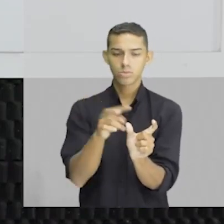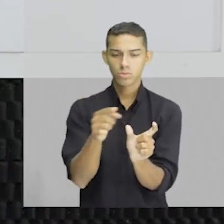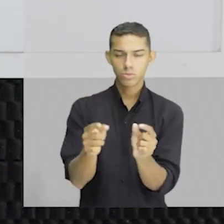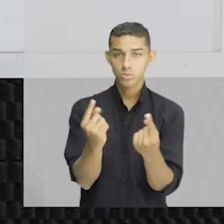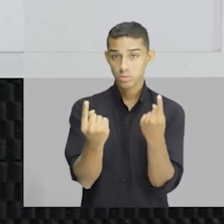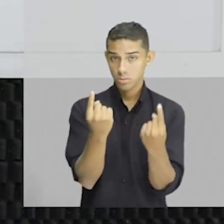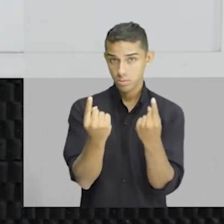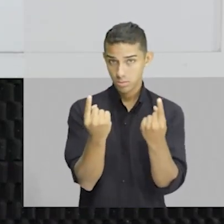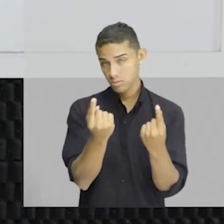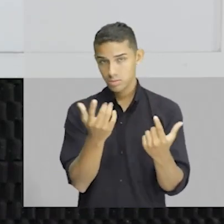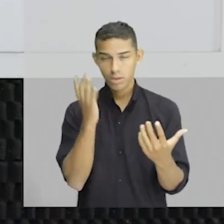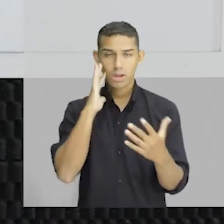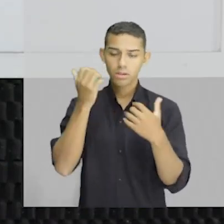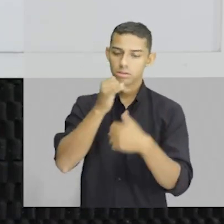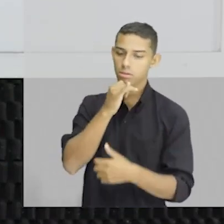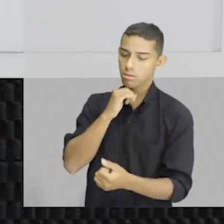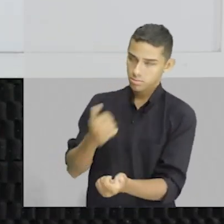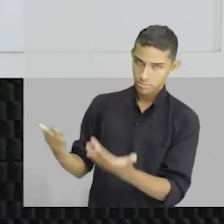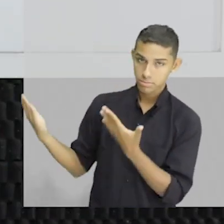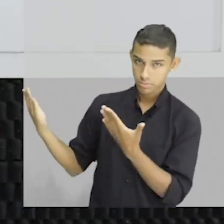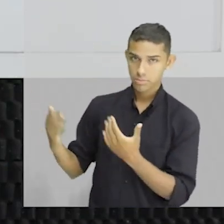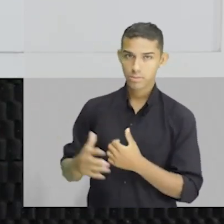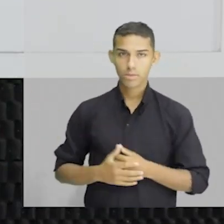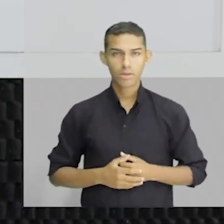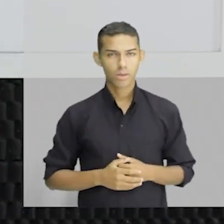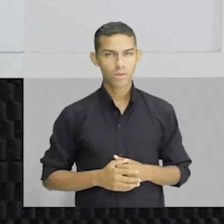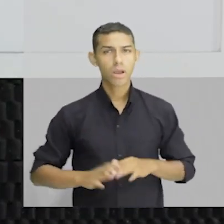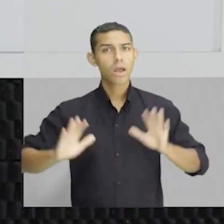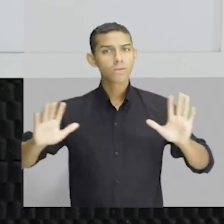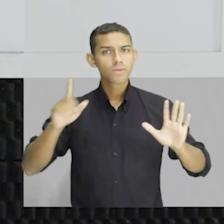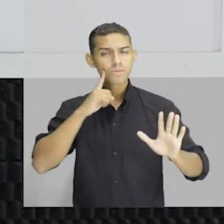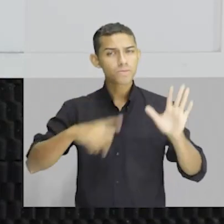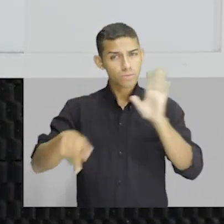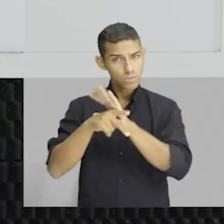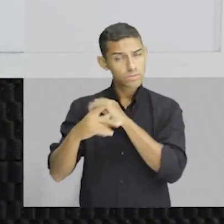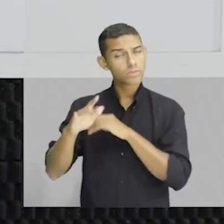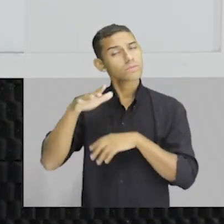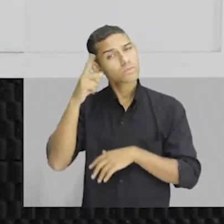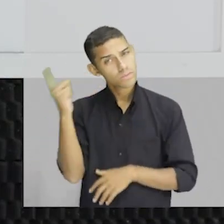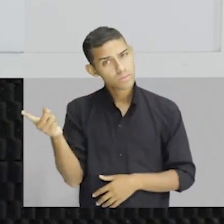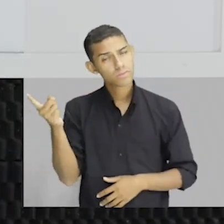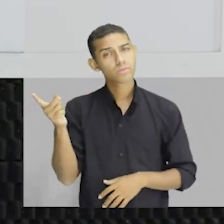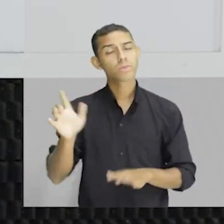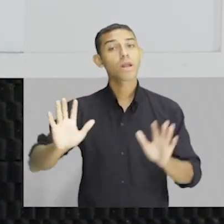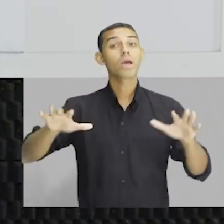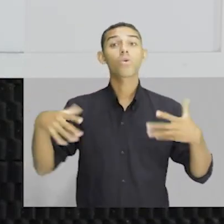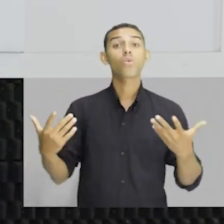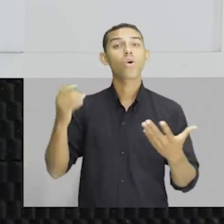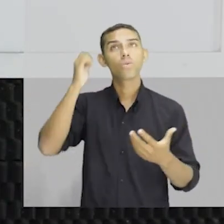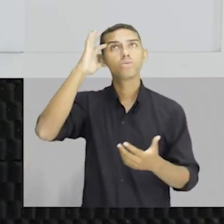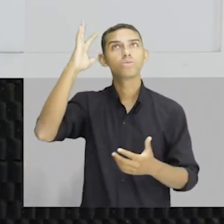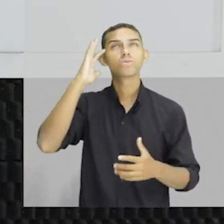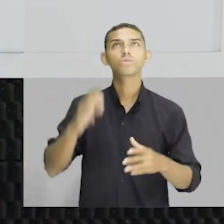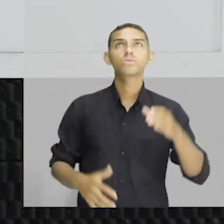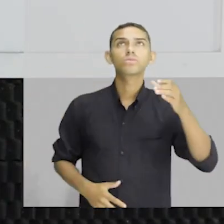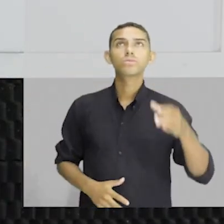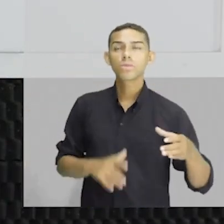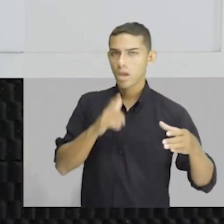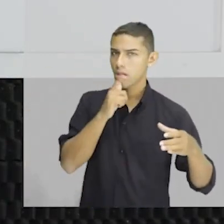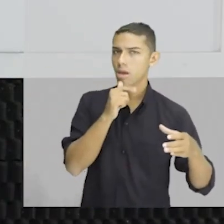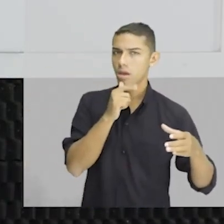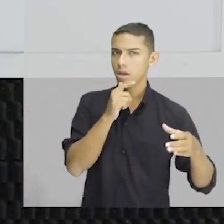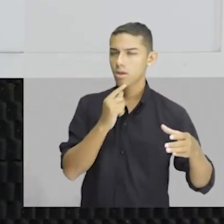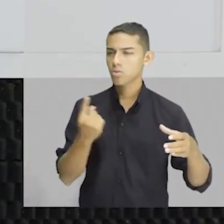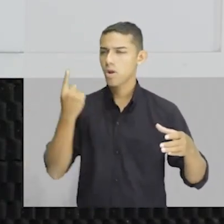só entre eles como diz o exercício tá aí nesse caso Bora lá qual é o cenário eu tenho água